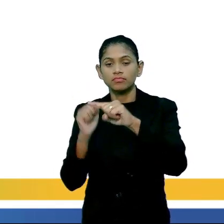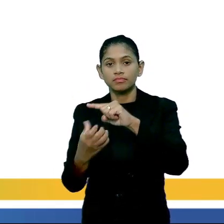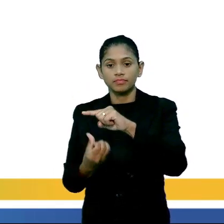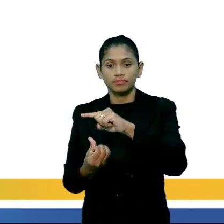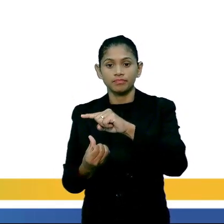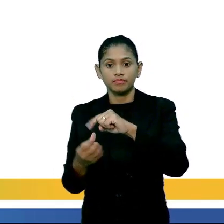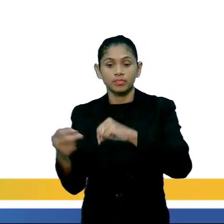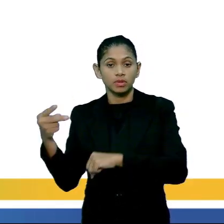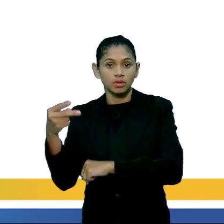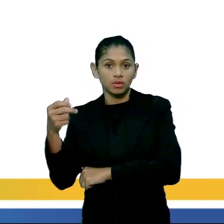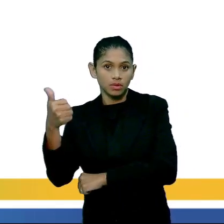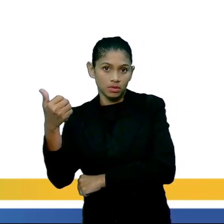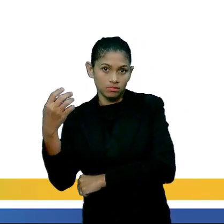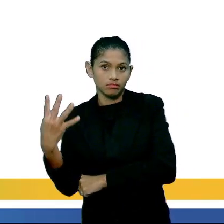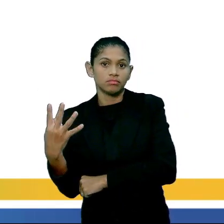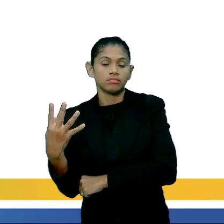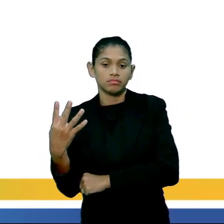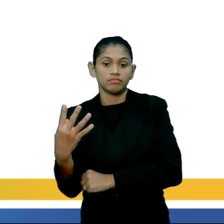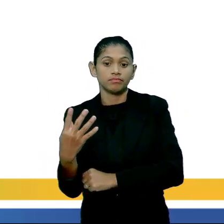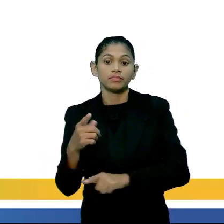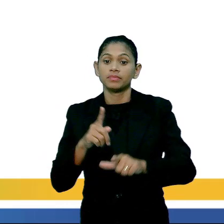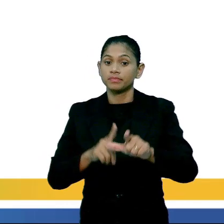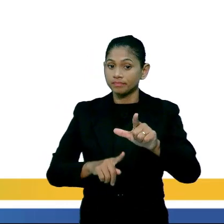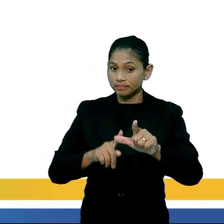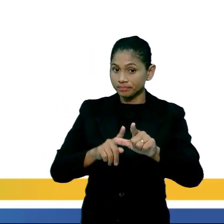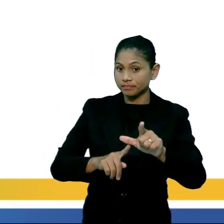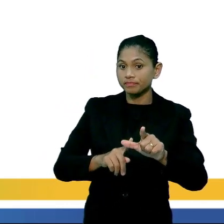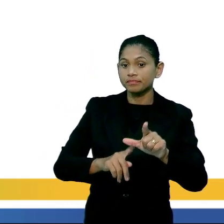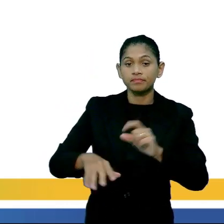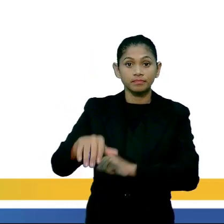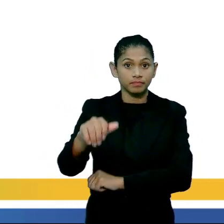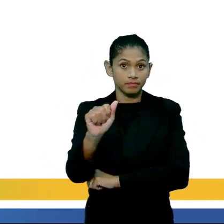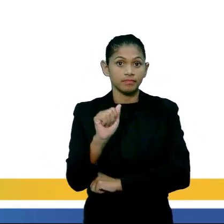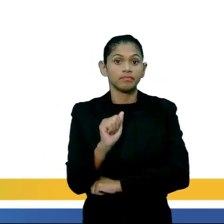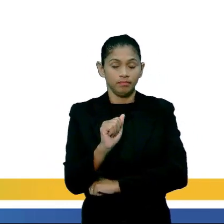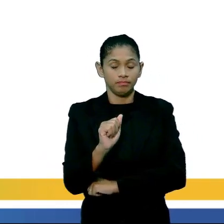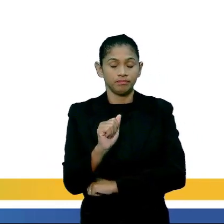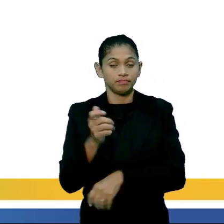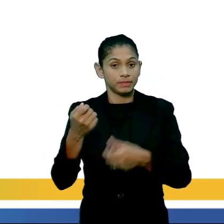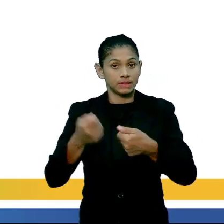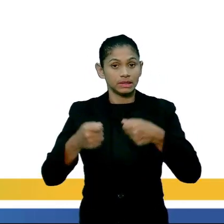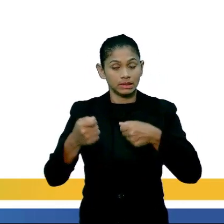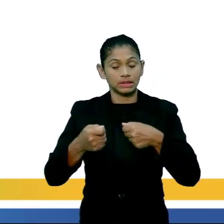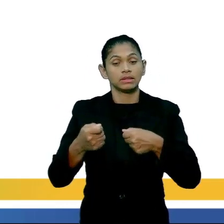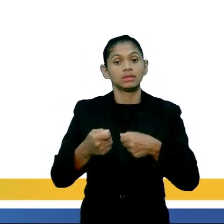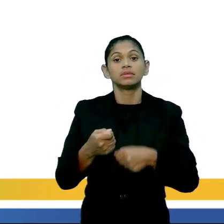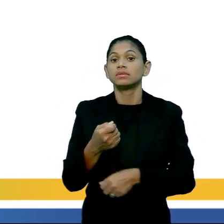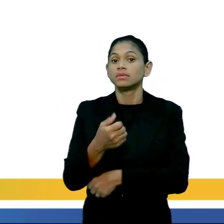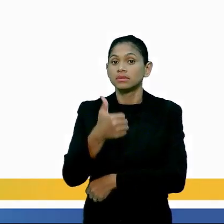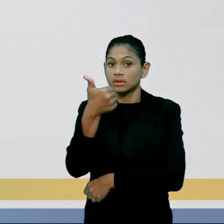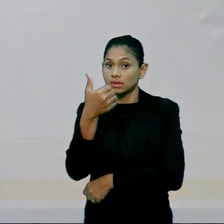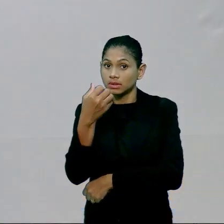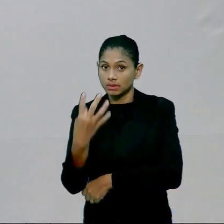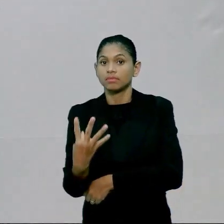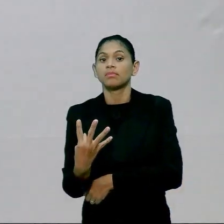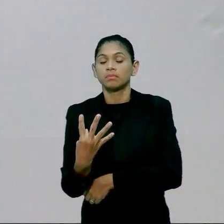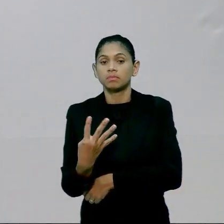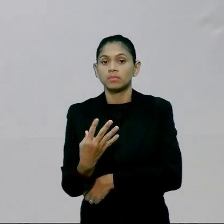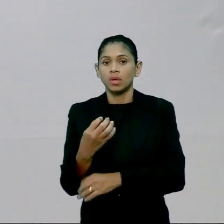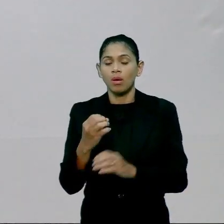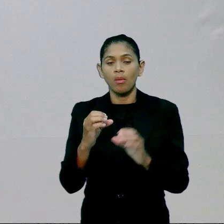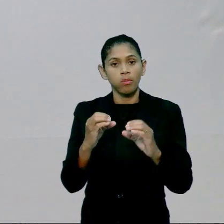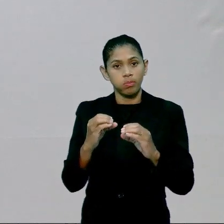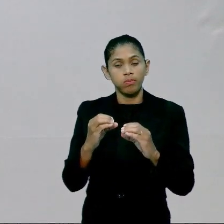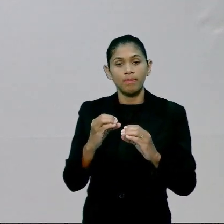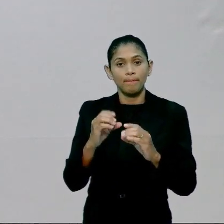que são necessárias 14 bolinhas, alternativa A, ok?